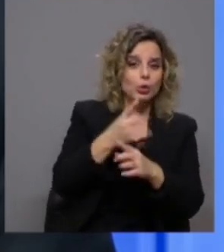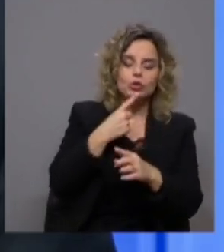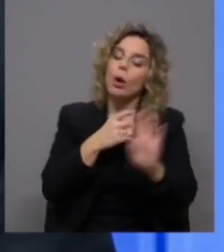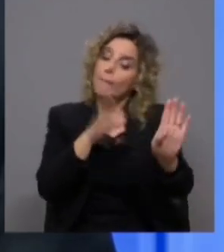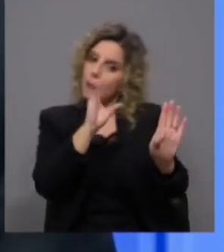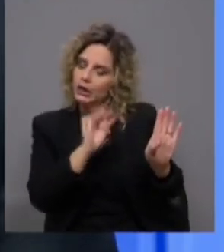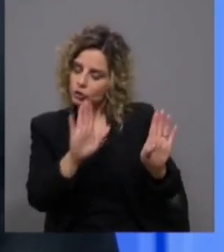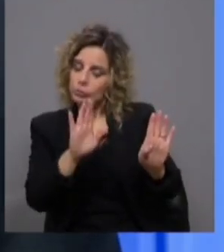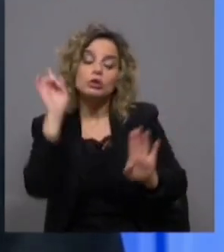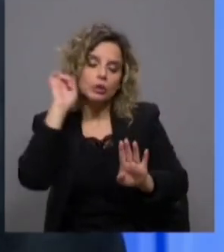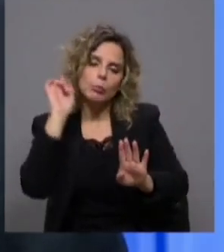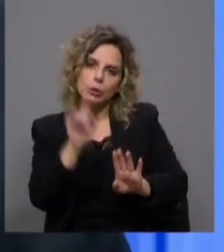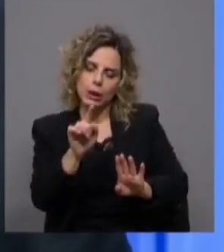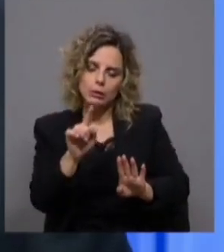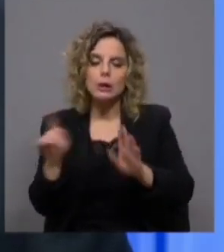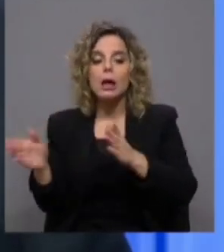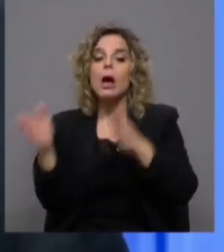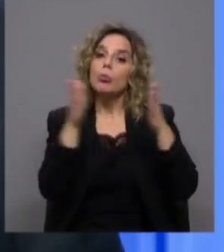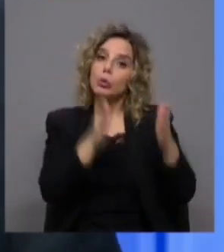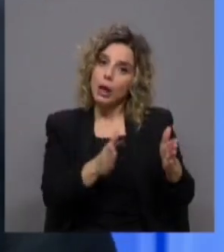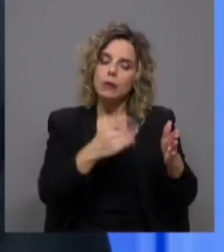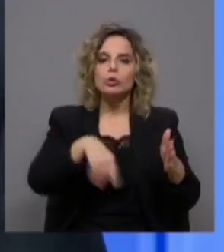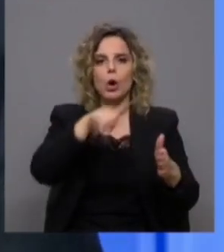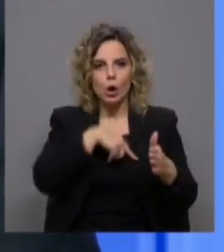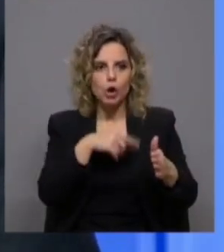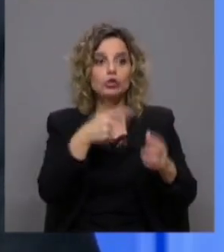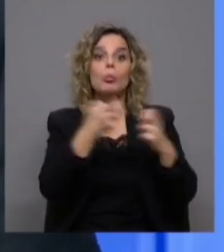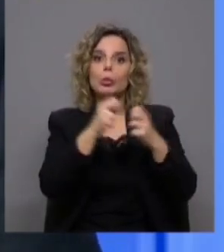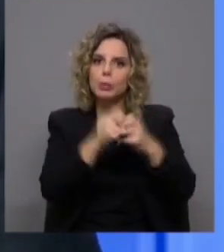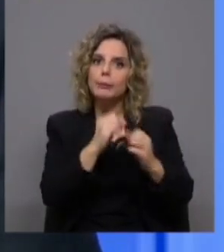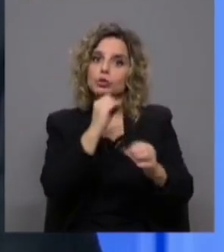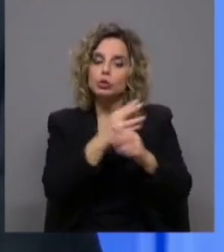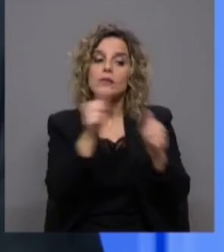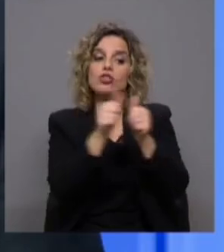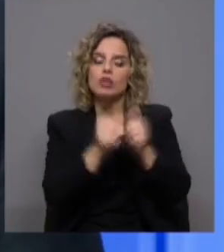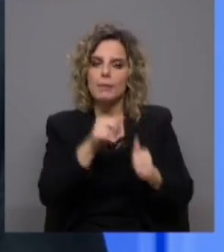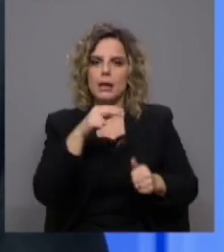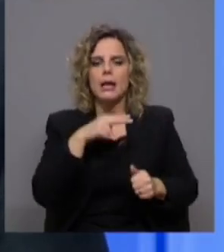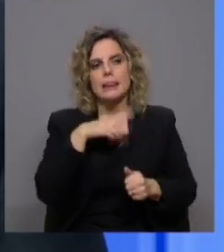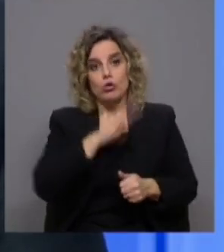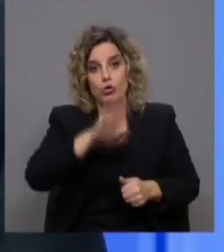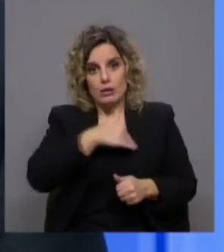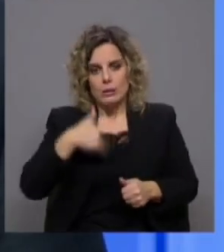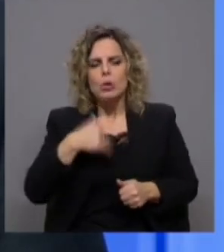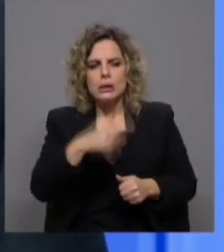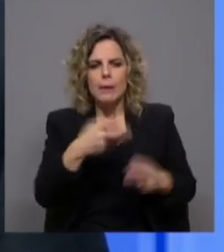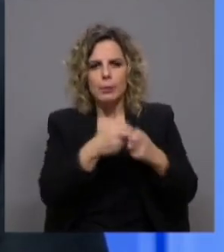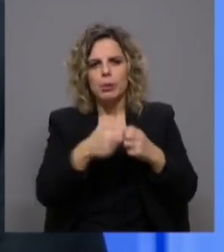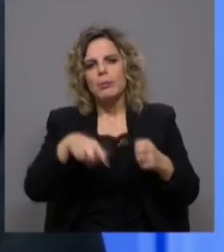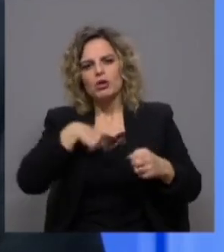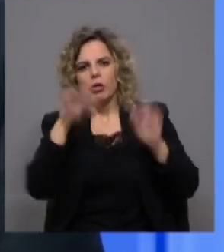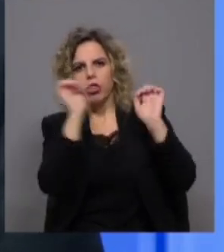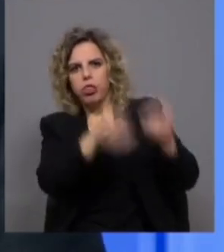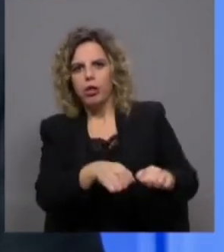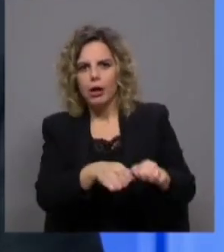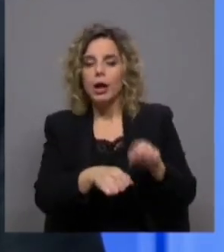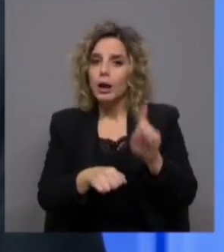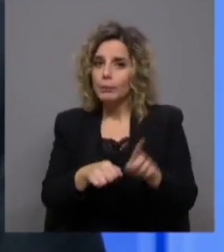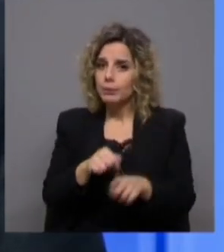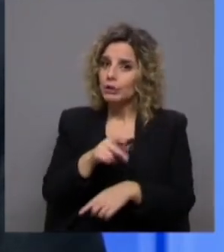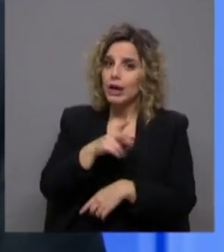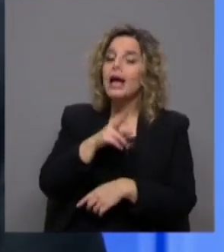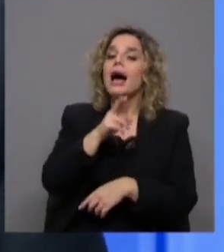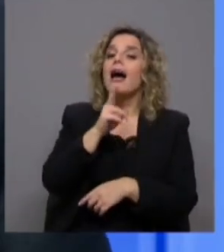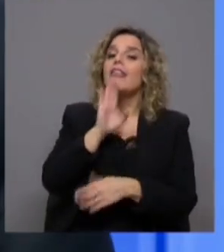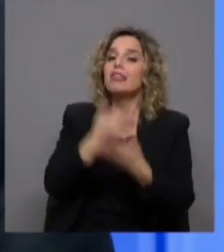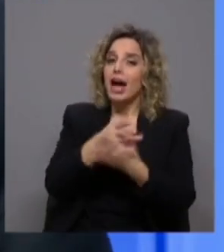permita-me isto é muito importante por um lado estamos a ignorar outros problemas que o Sistema Nacional de saúde tem e ao contrário disso a pouco não respondeu particulamente bem